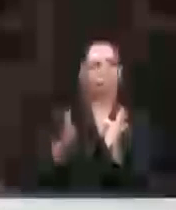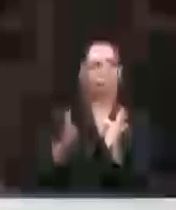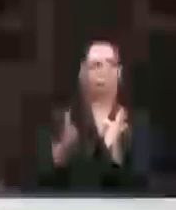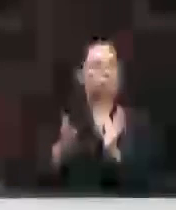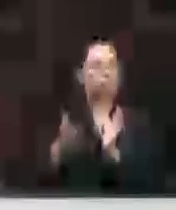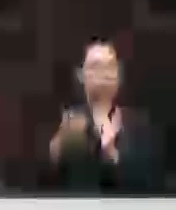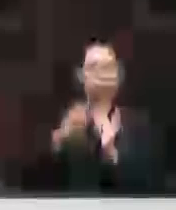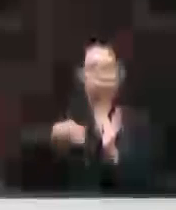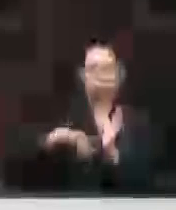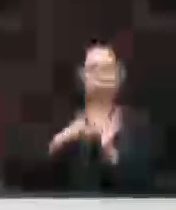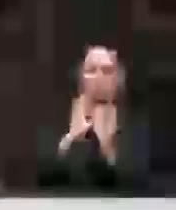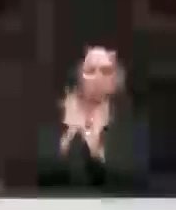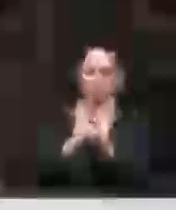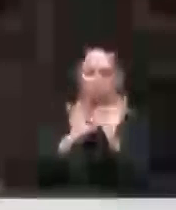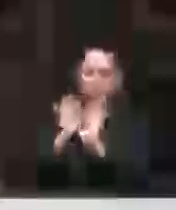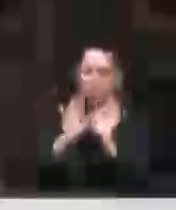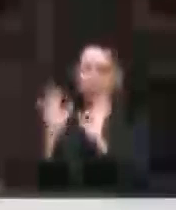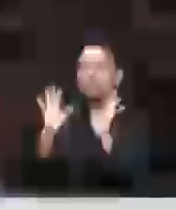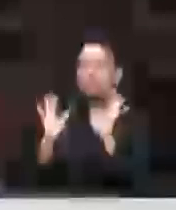Objetivos definidos